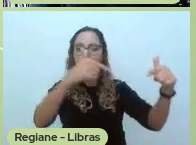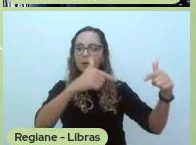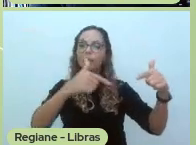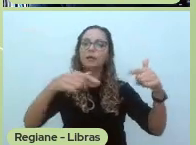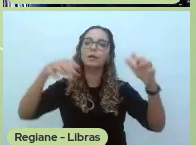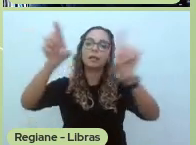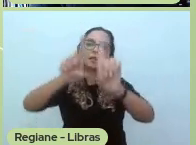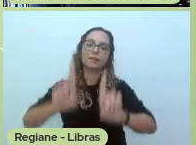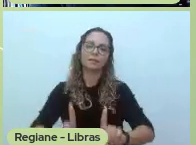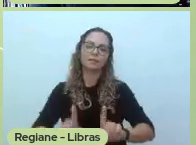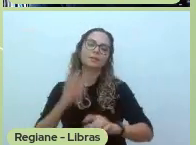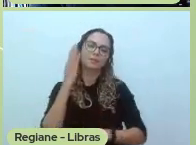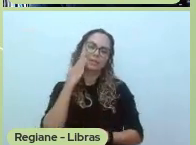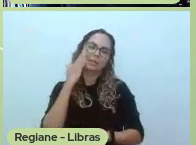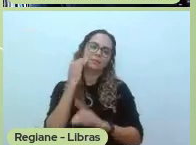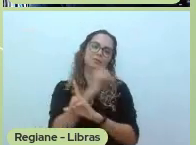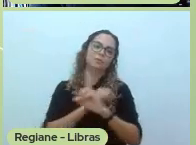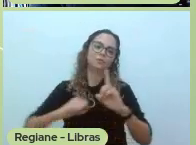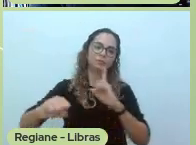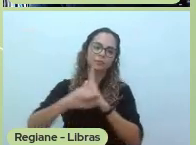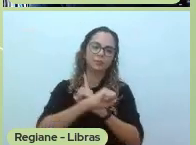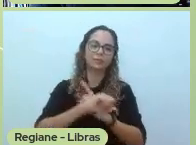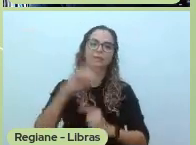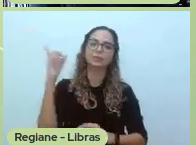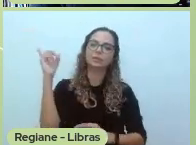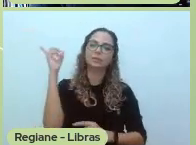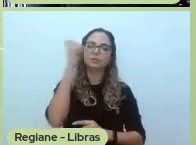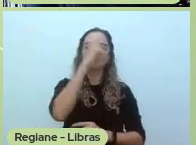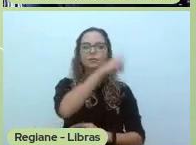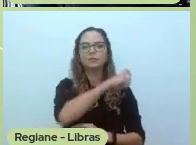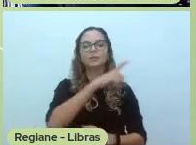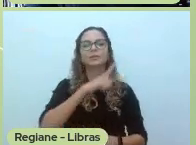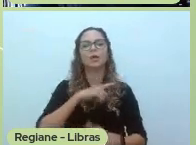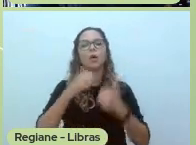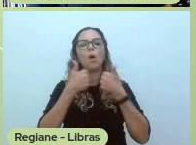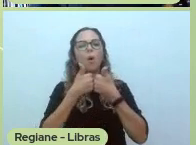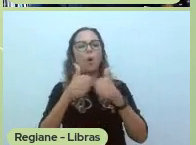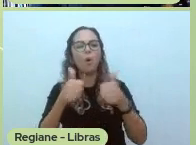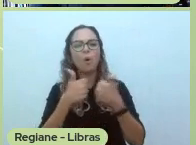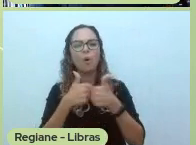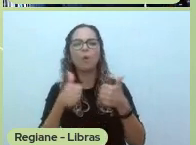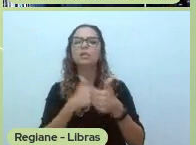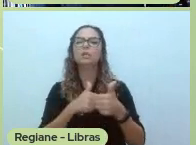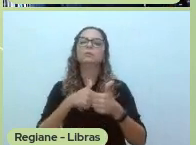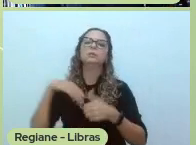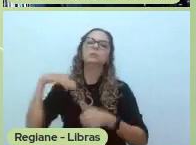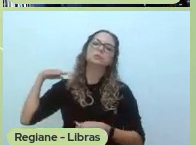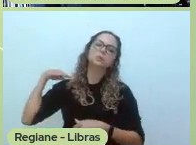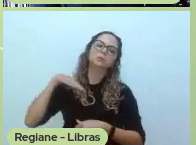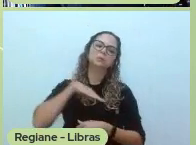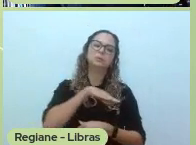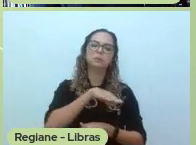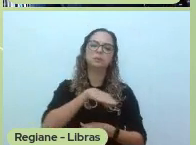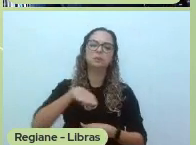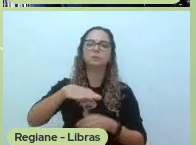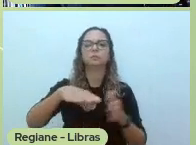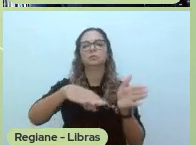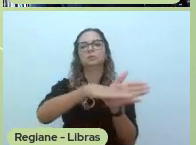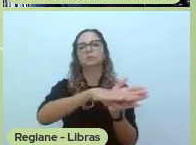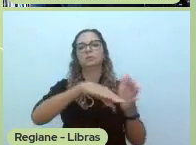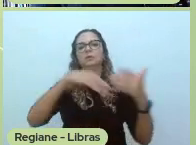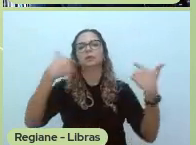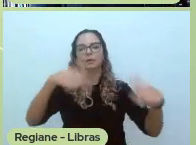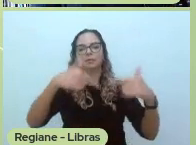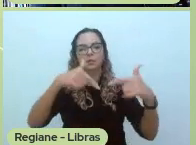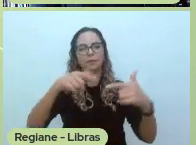vezes ligado à locomoção, à infraestrutura de transporte. Então, isso se tornou um atrativo. A gente fez um programa